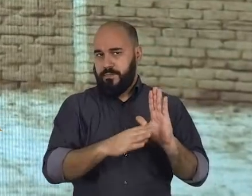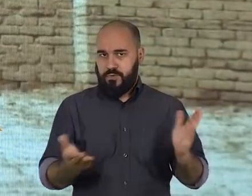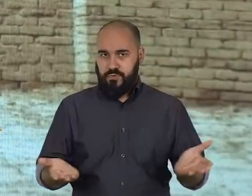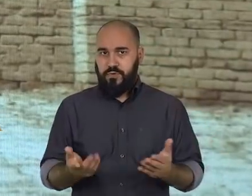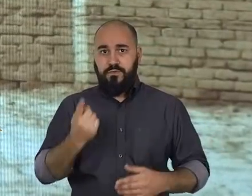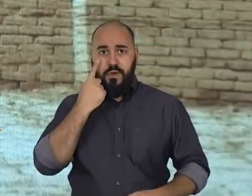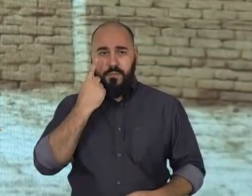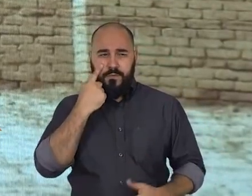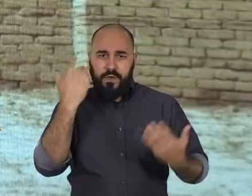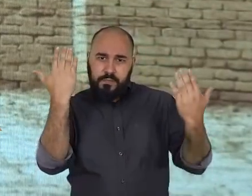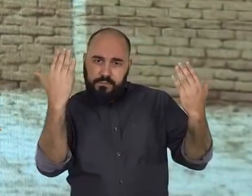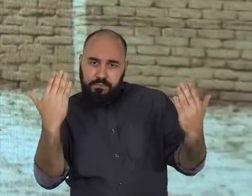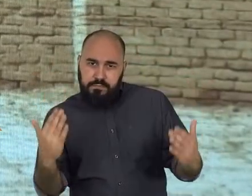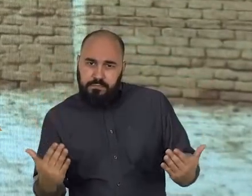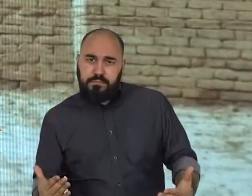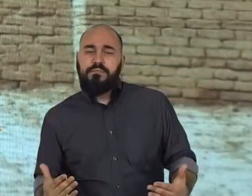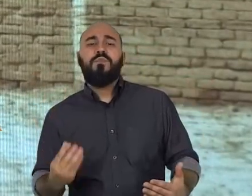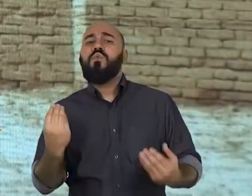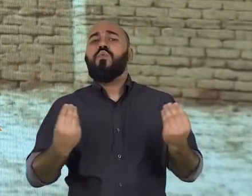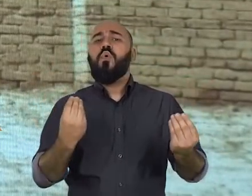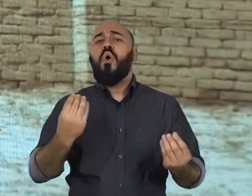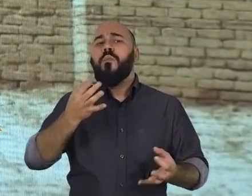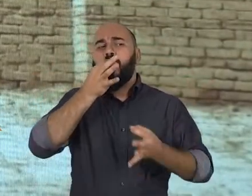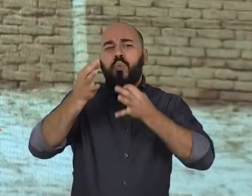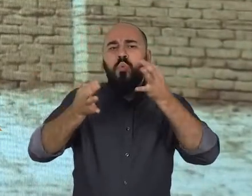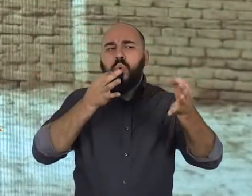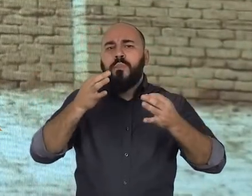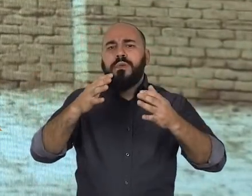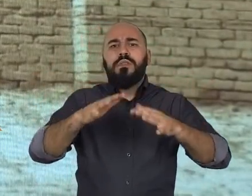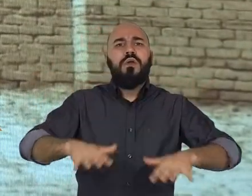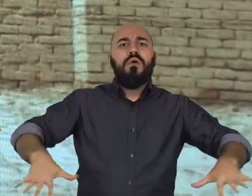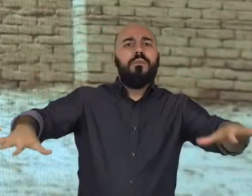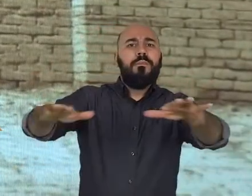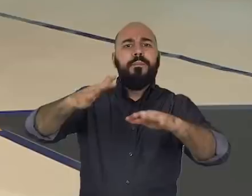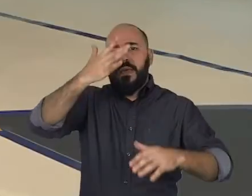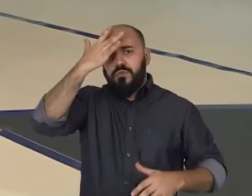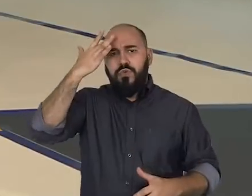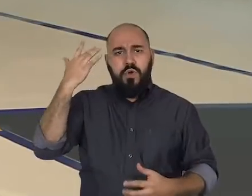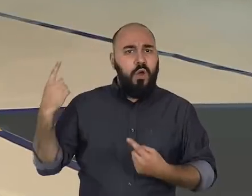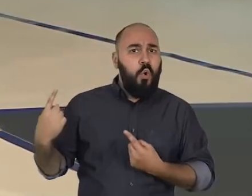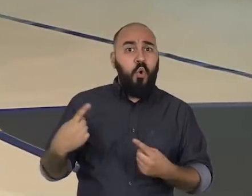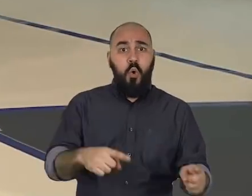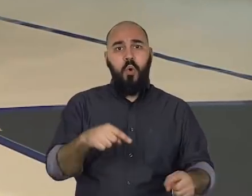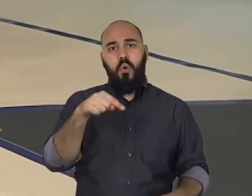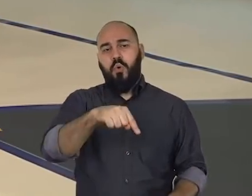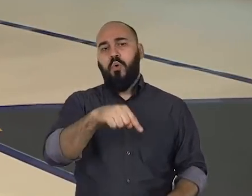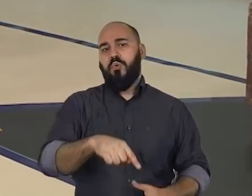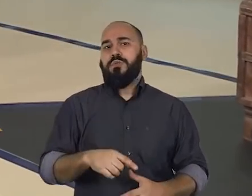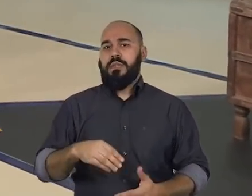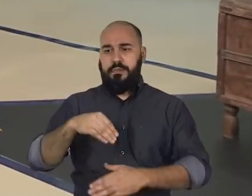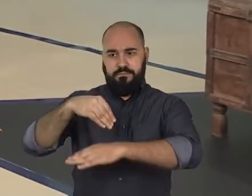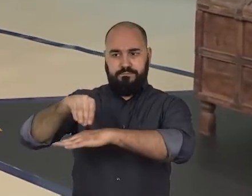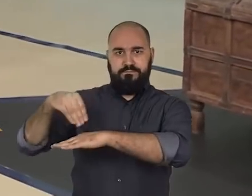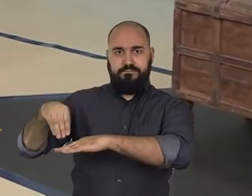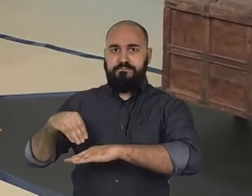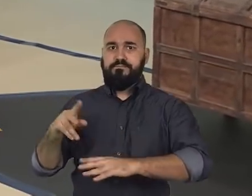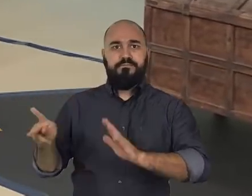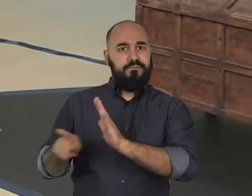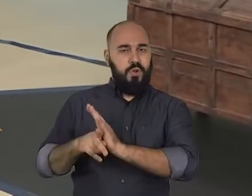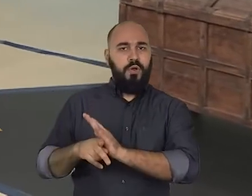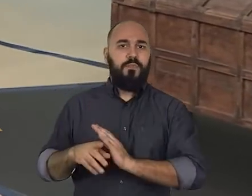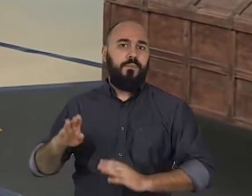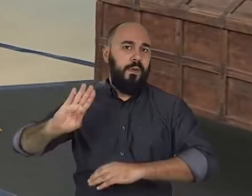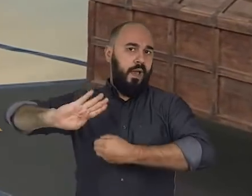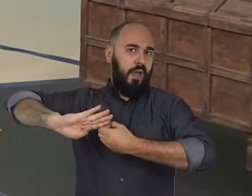dessas abordagens críticas recentemente feitas contra a Bíblia. Como eu já disse anteriormente, os estudos modernos sobre o